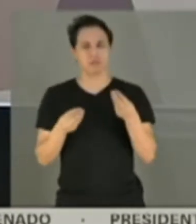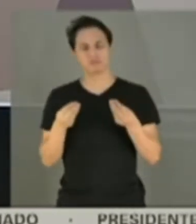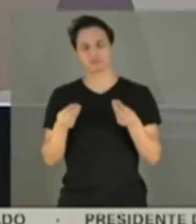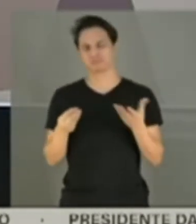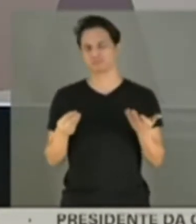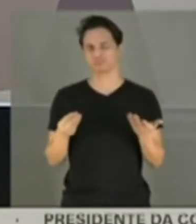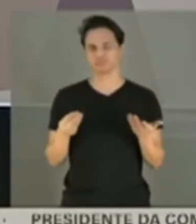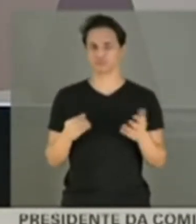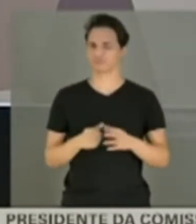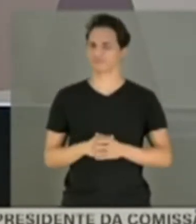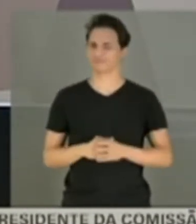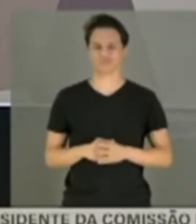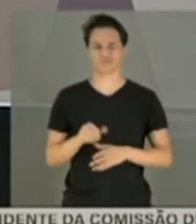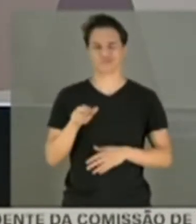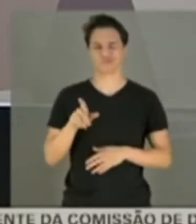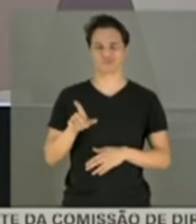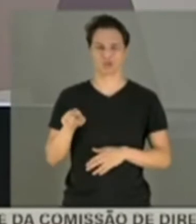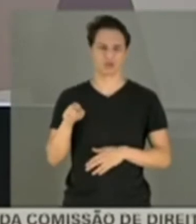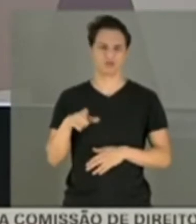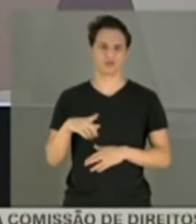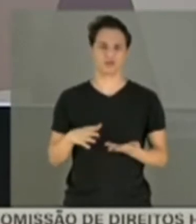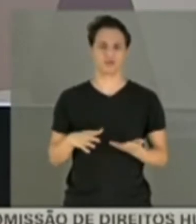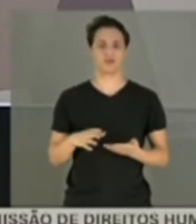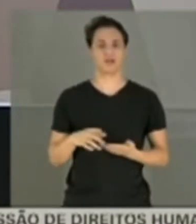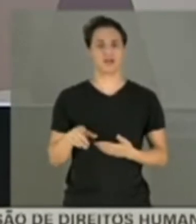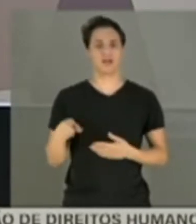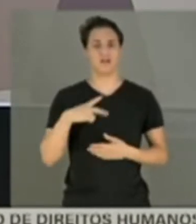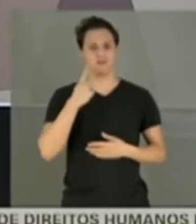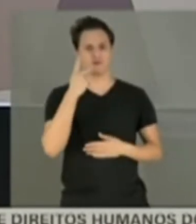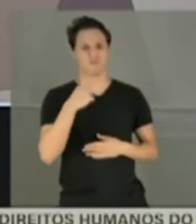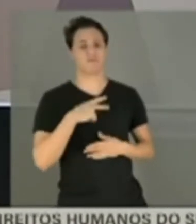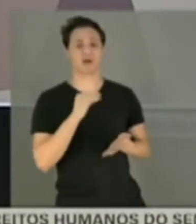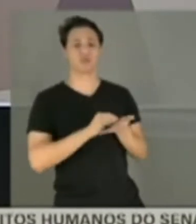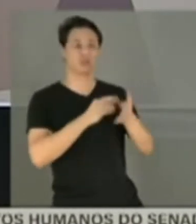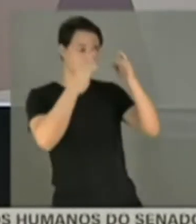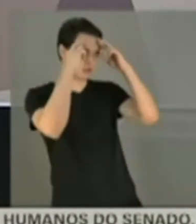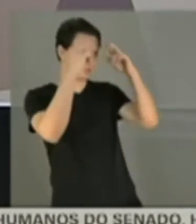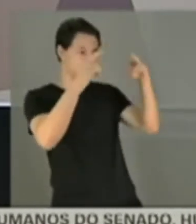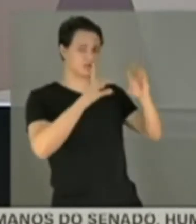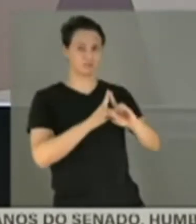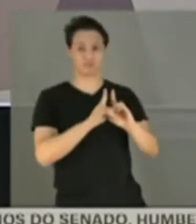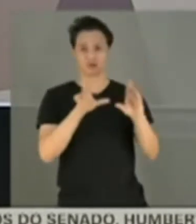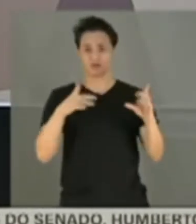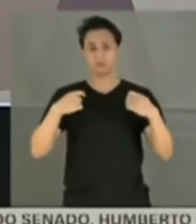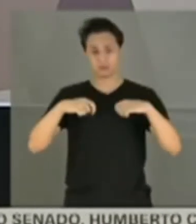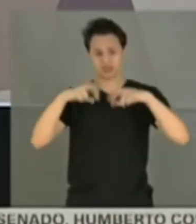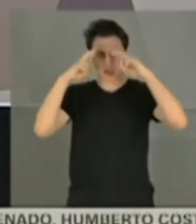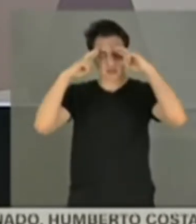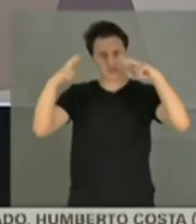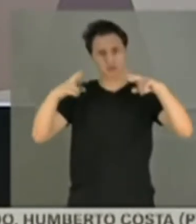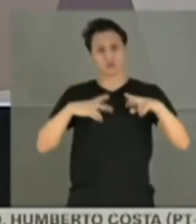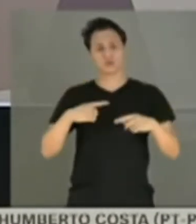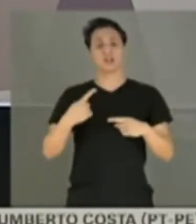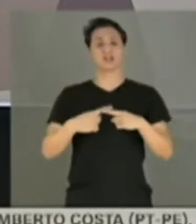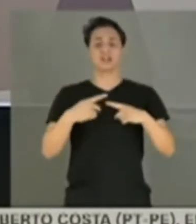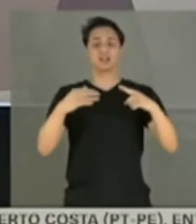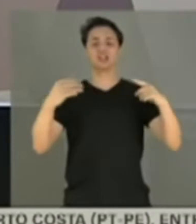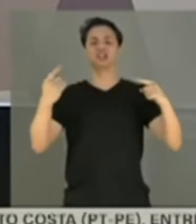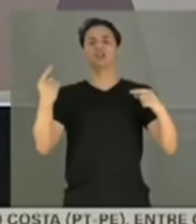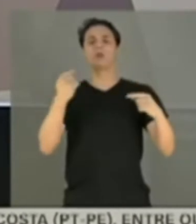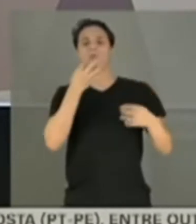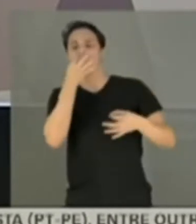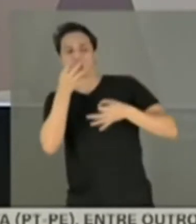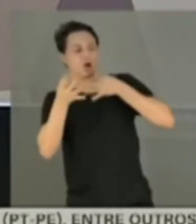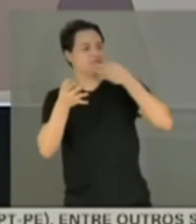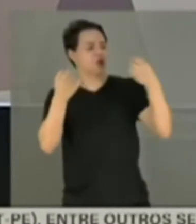uma coisa que não deve ser respeitada. A democracia tem que ser respeitada. A divergência de opinião faz parte da democracia. O